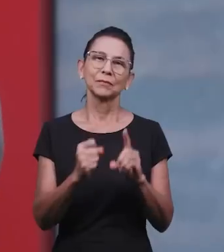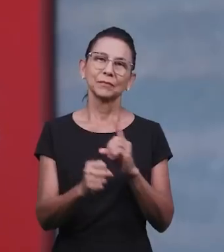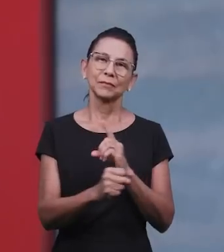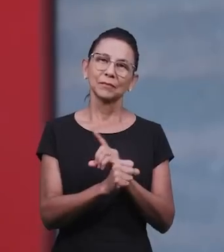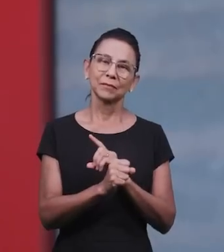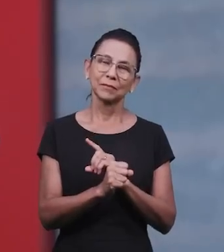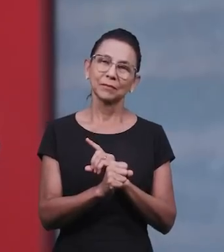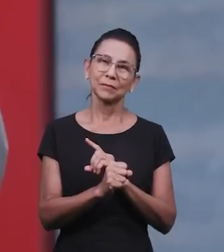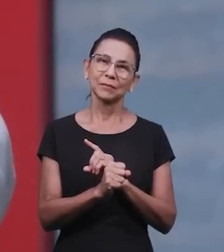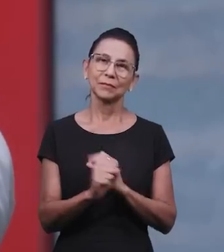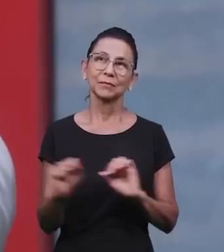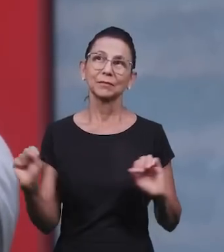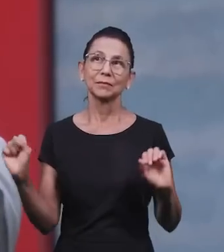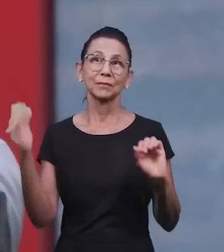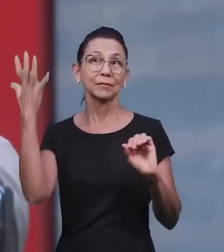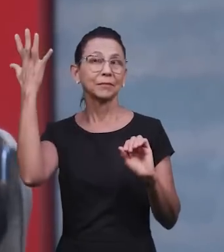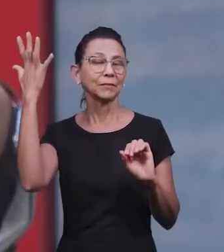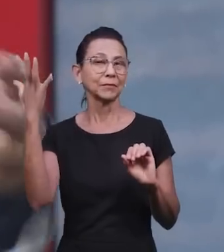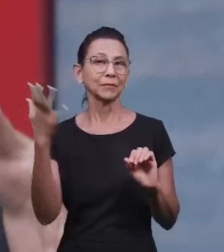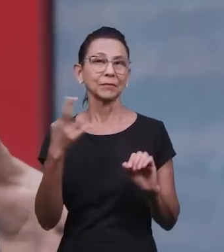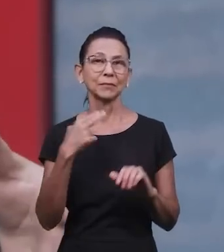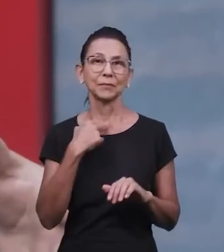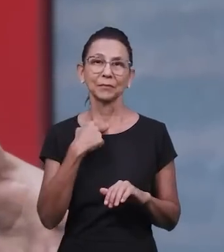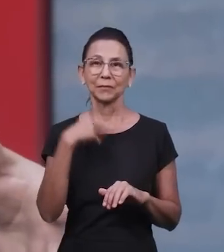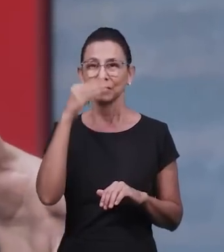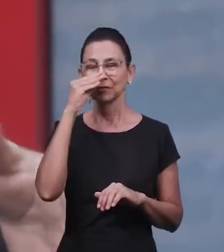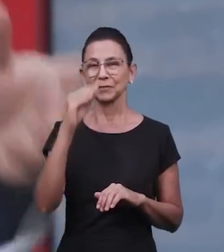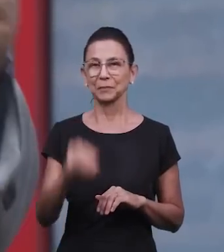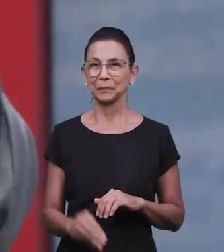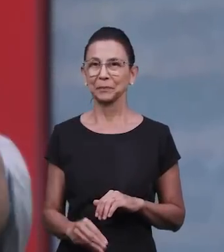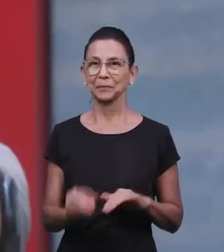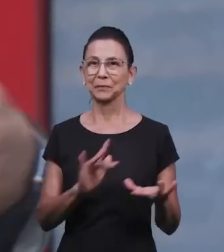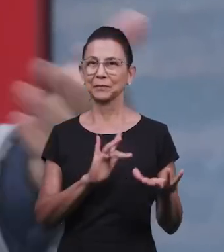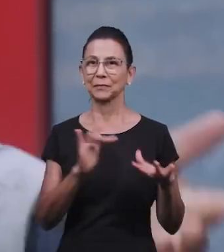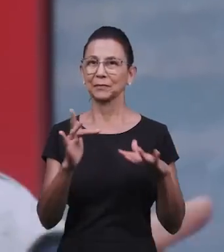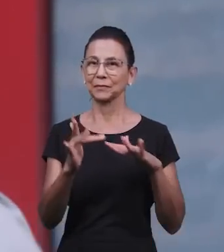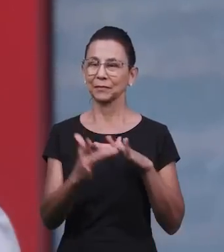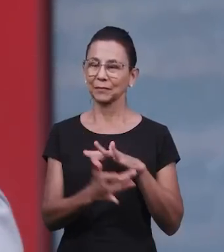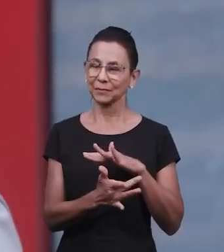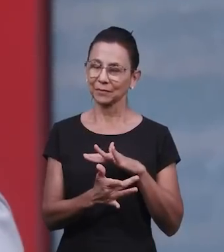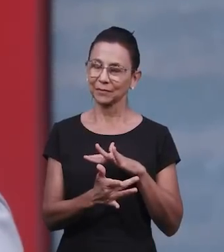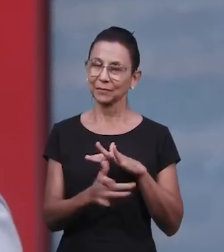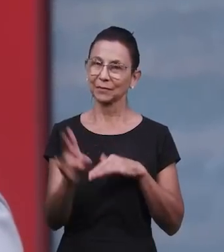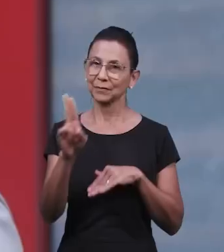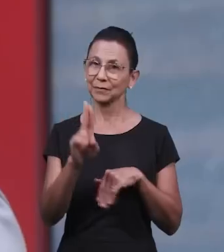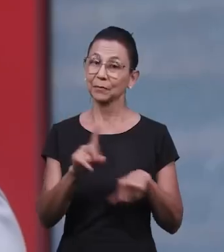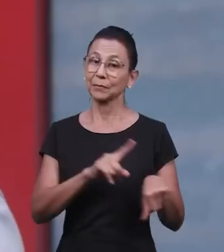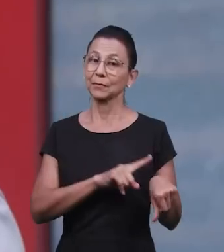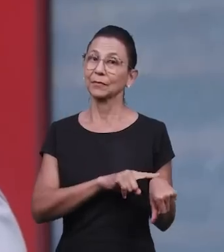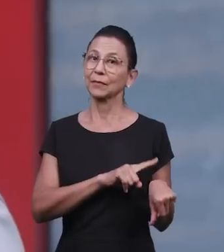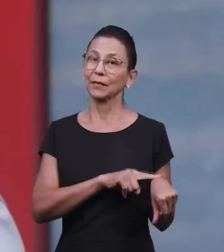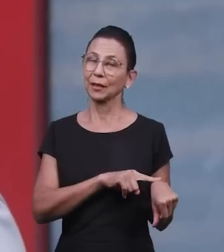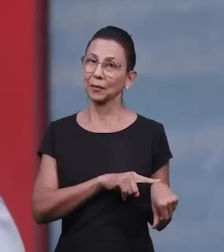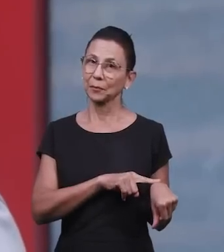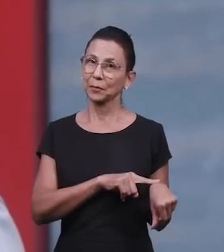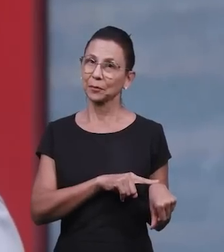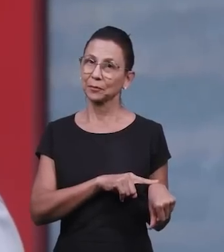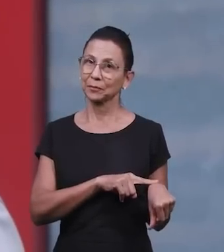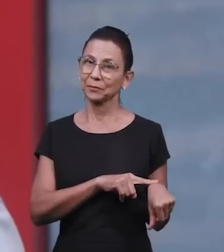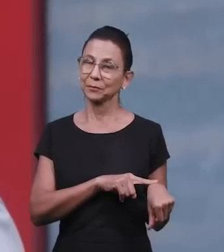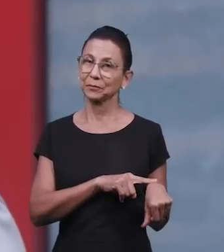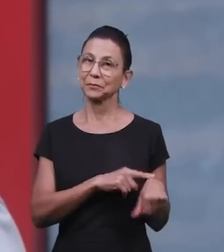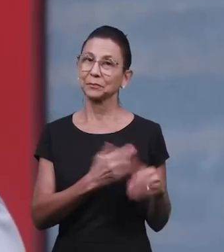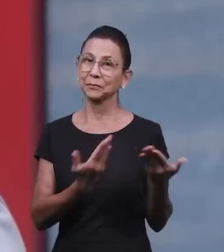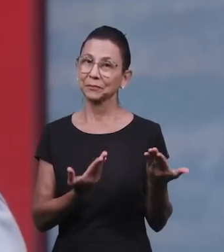para que a gente entenda como funciona, qual o melhor uso, e também não ignorar que esse fenômeno, essa ferramenta não nos foi dada